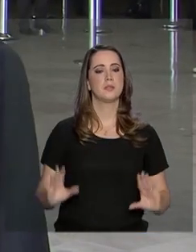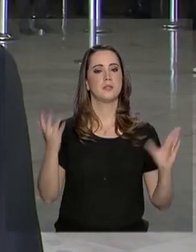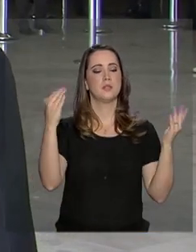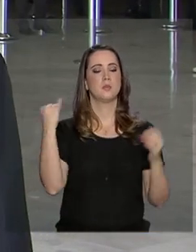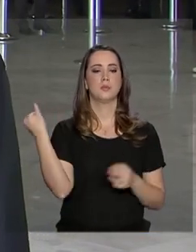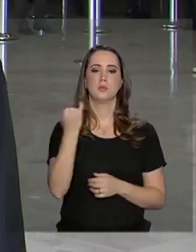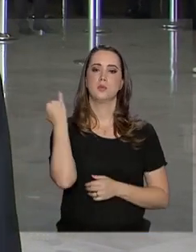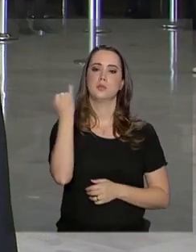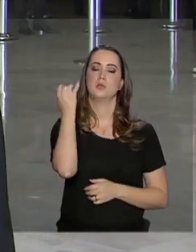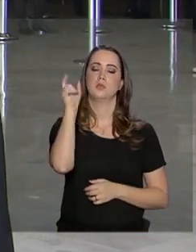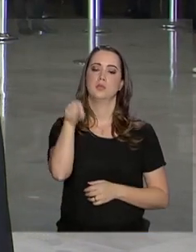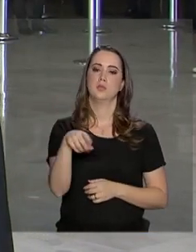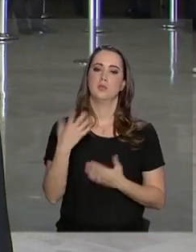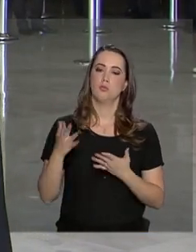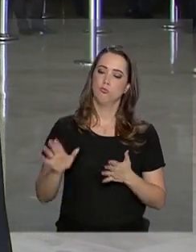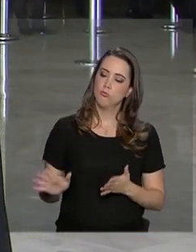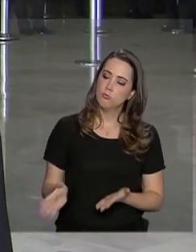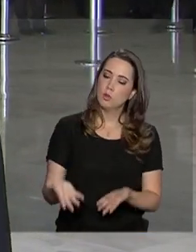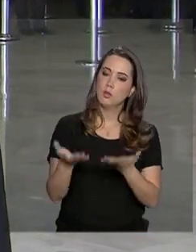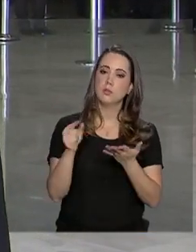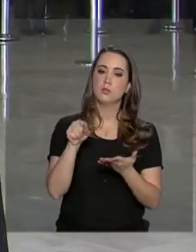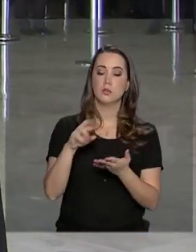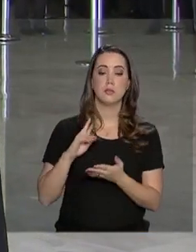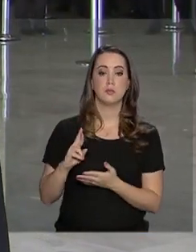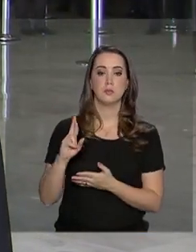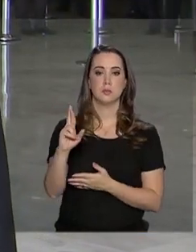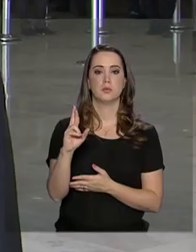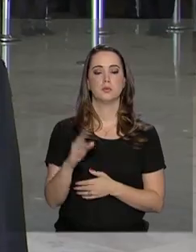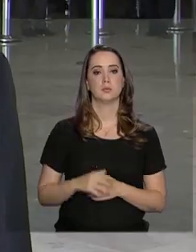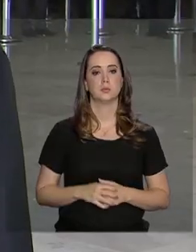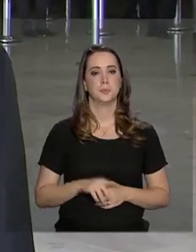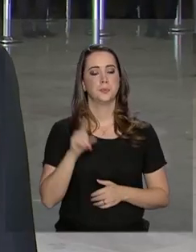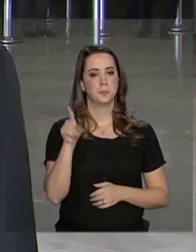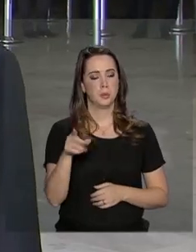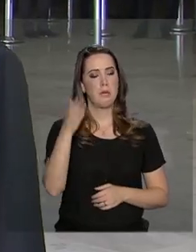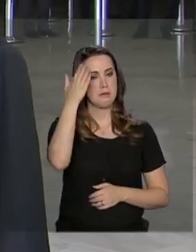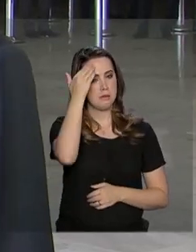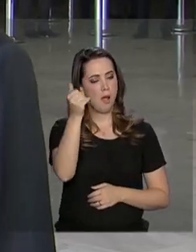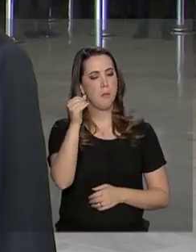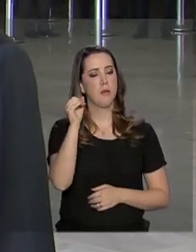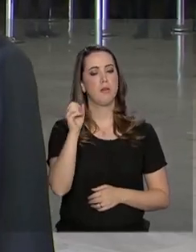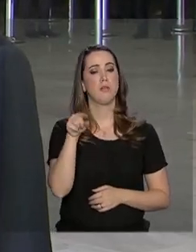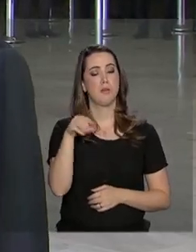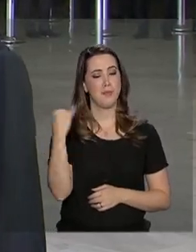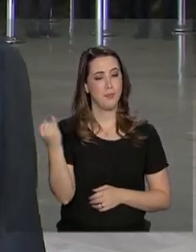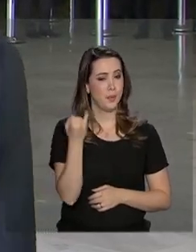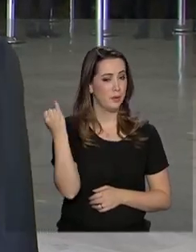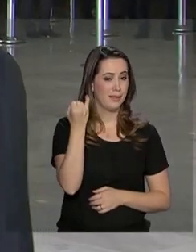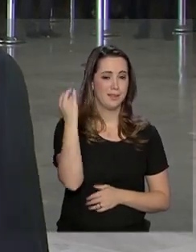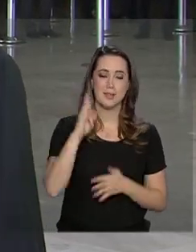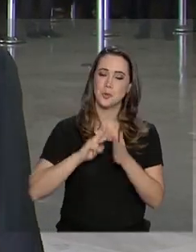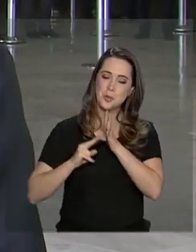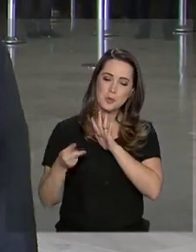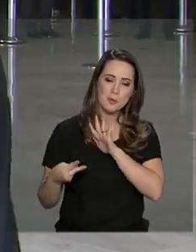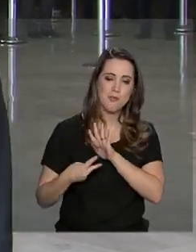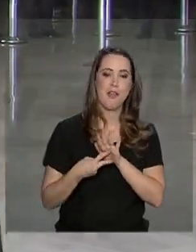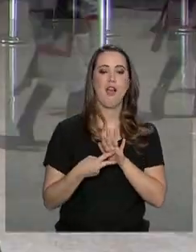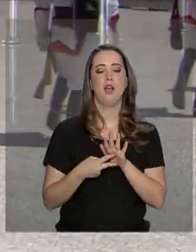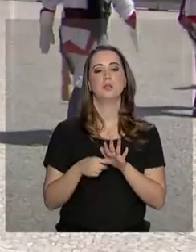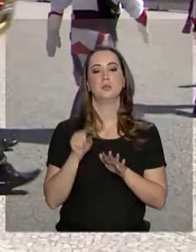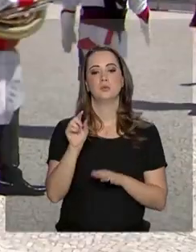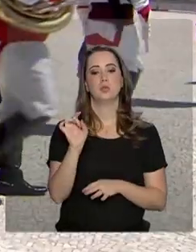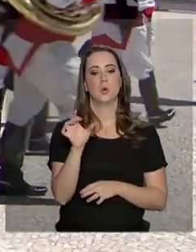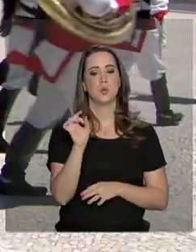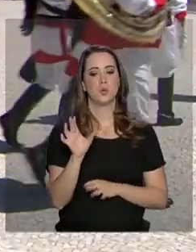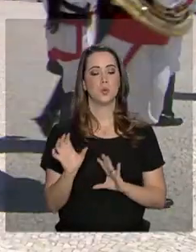importantes que eles são investidos dessa responsabilidade eles sabem o quanto isso significa não só